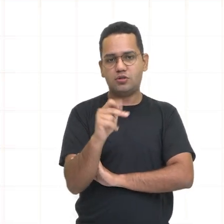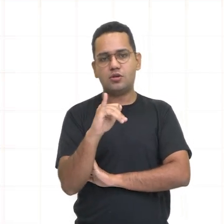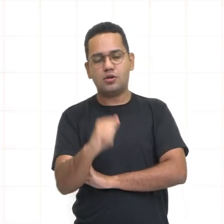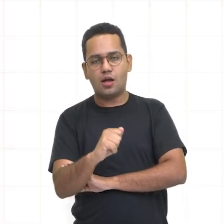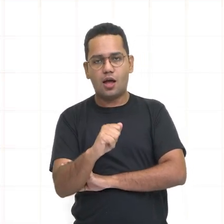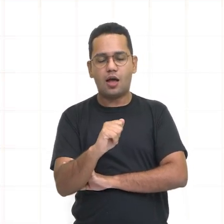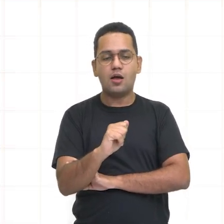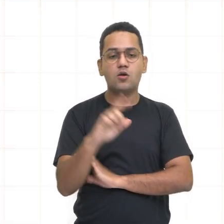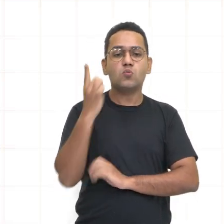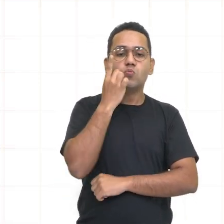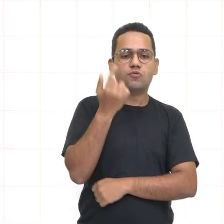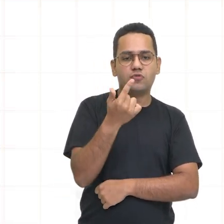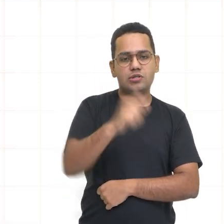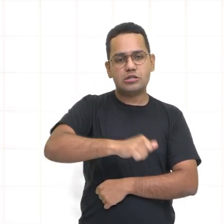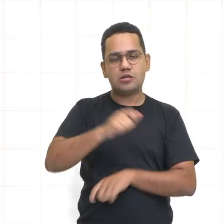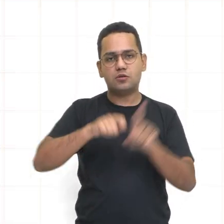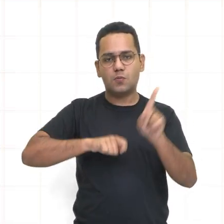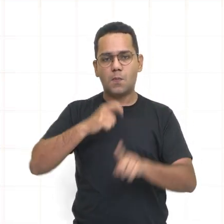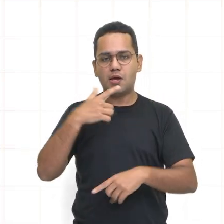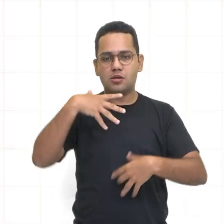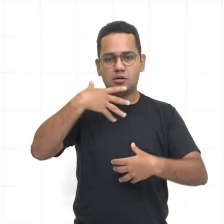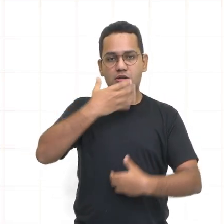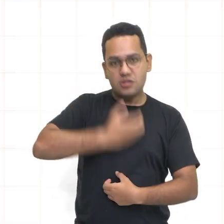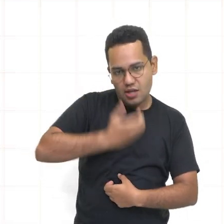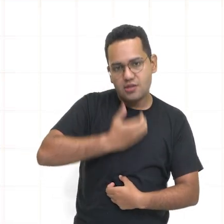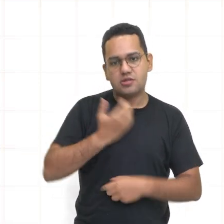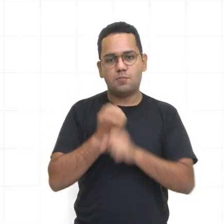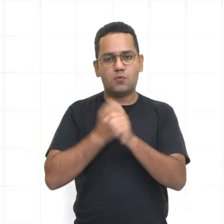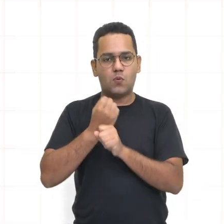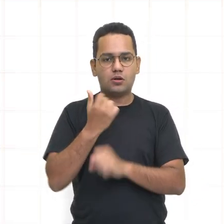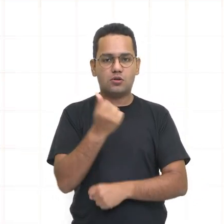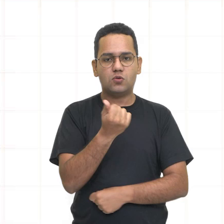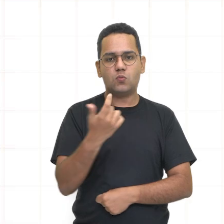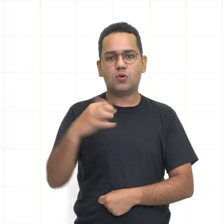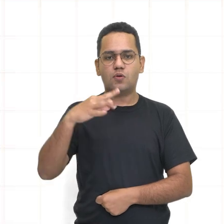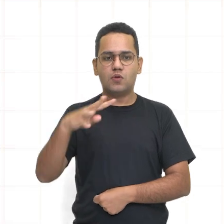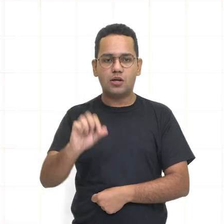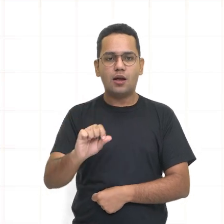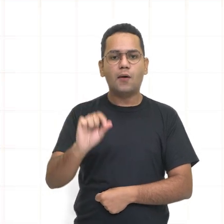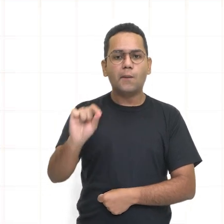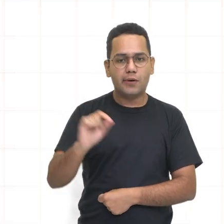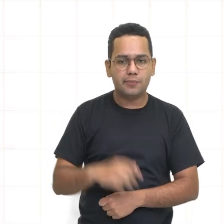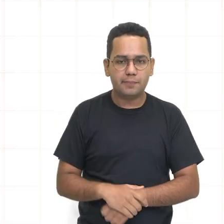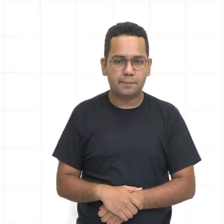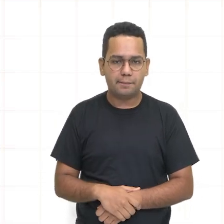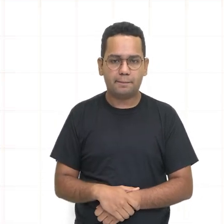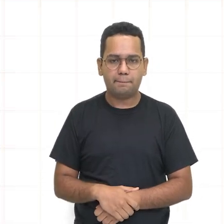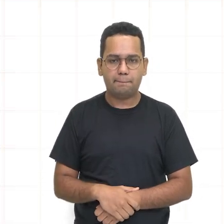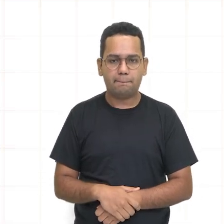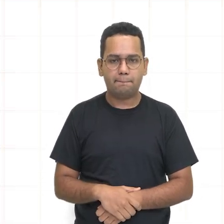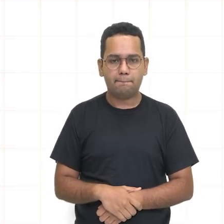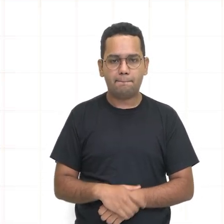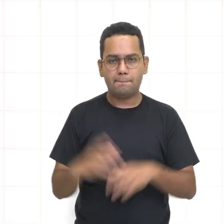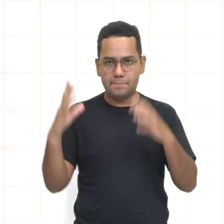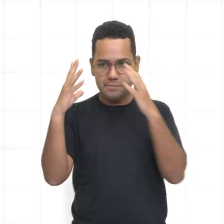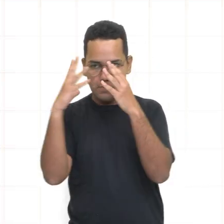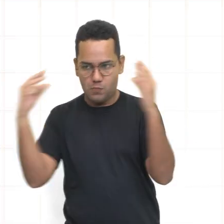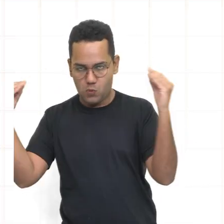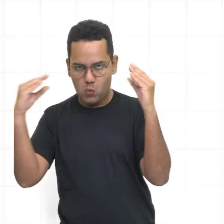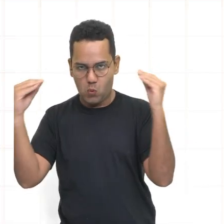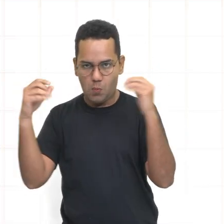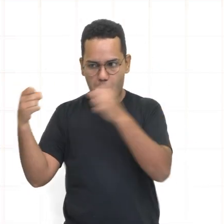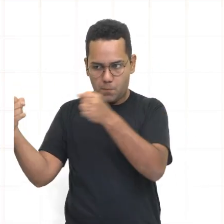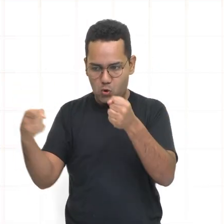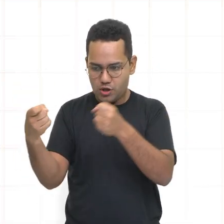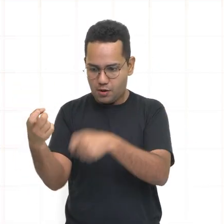de 1949, que vai formalizar a transferência de poder, estabelecendo a República